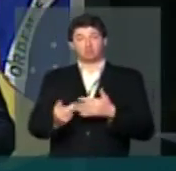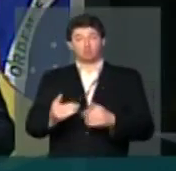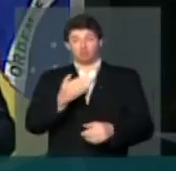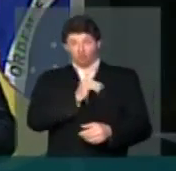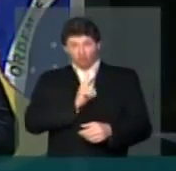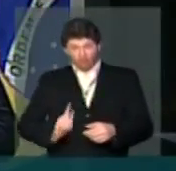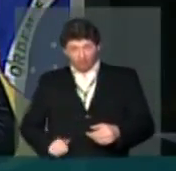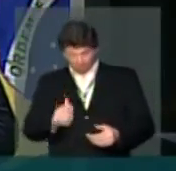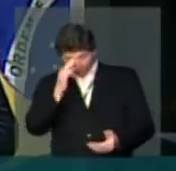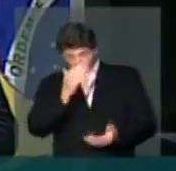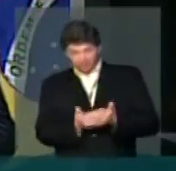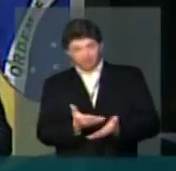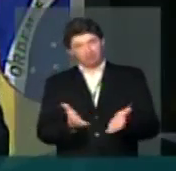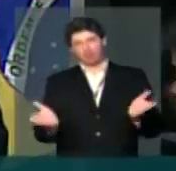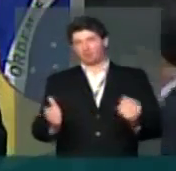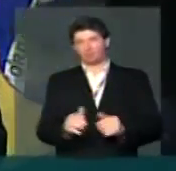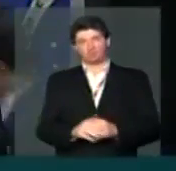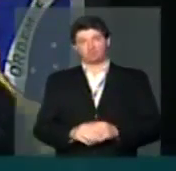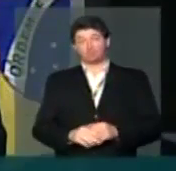o país a confiança.